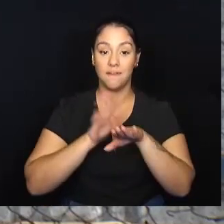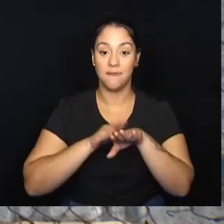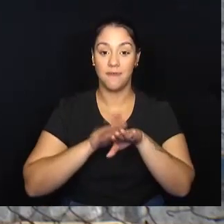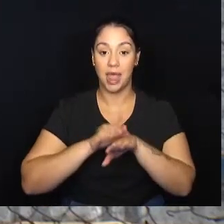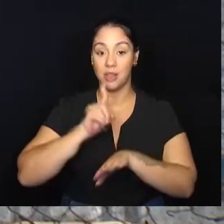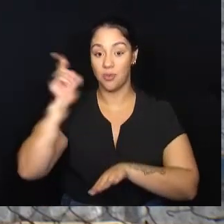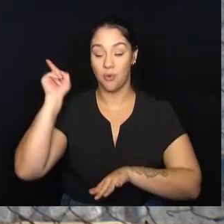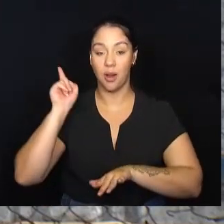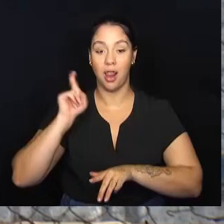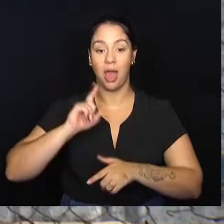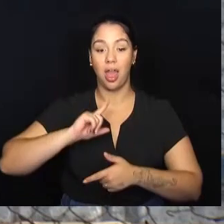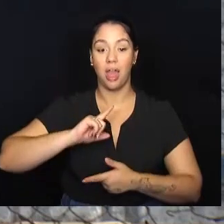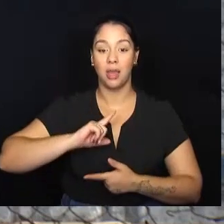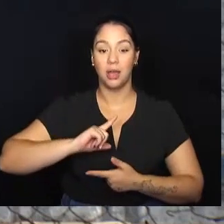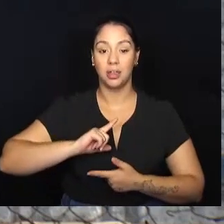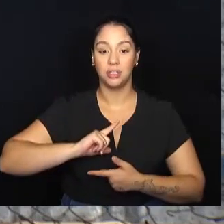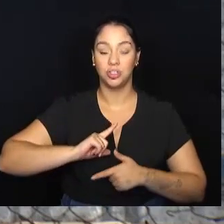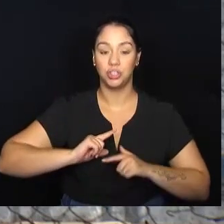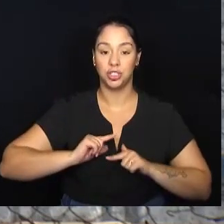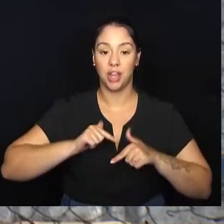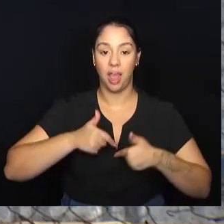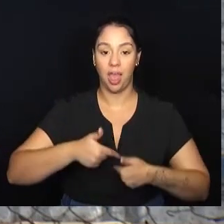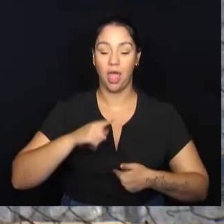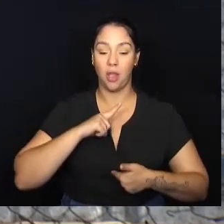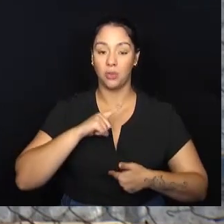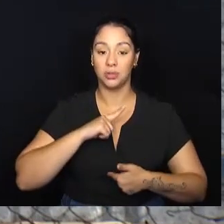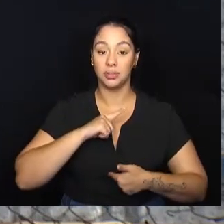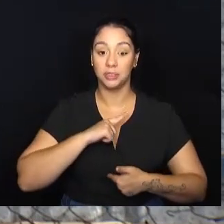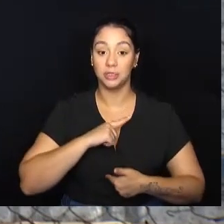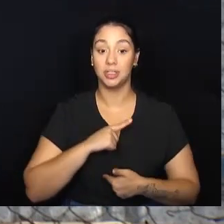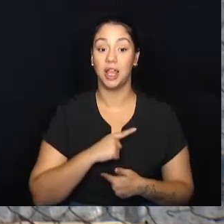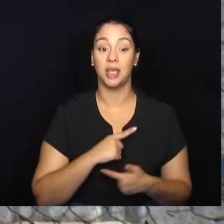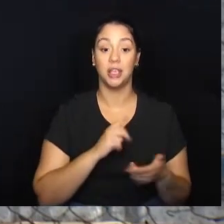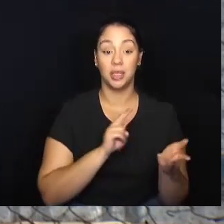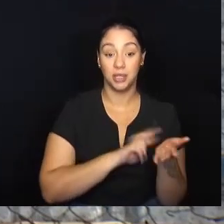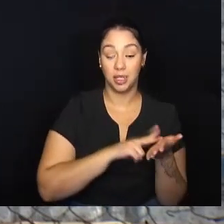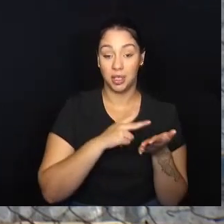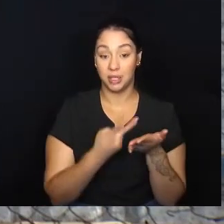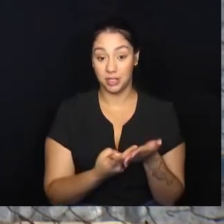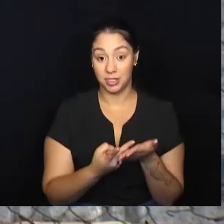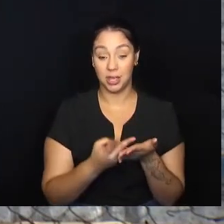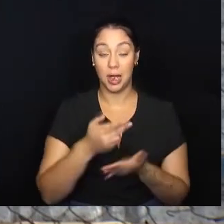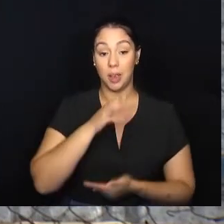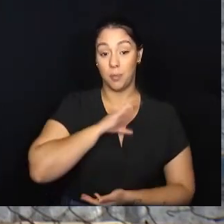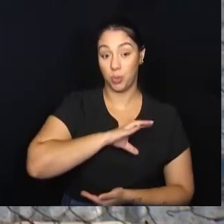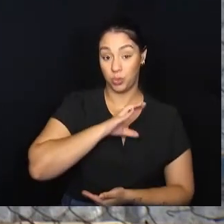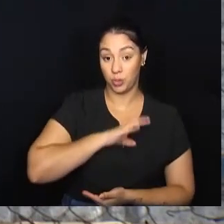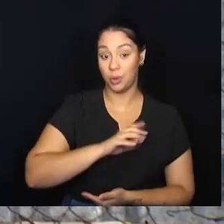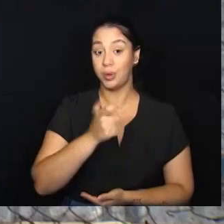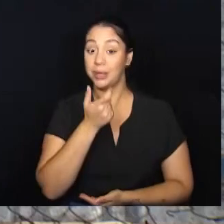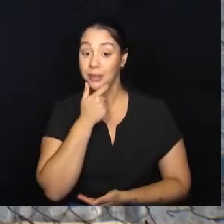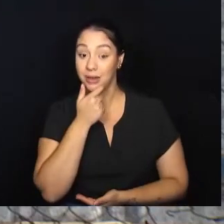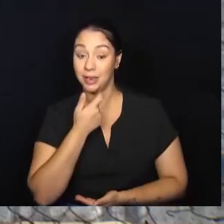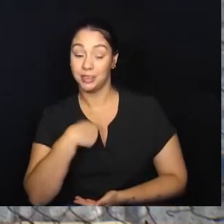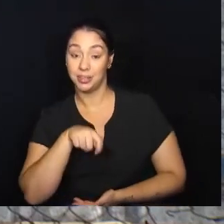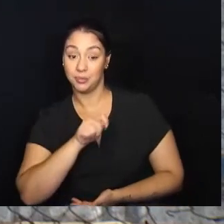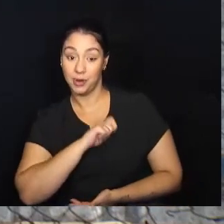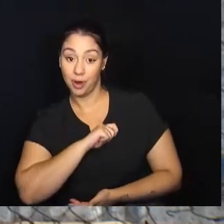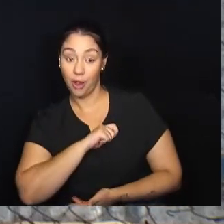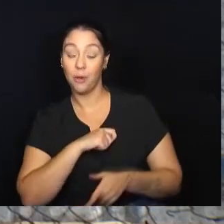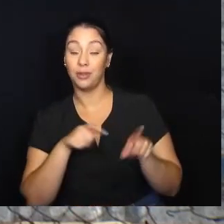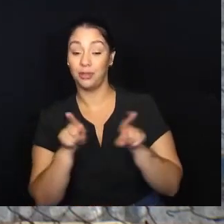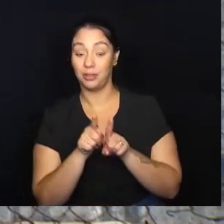fabricado em Israel em 2015 o produto é capaz de traduzir textos em três idiomas português inglês